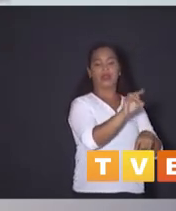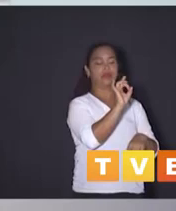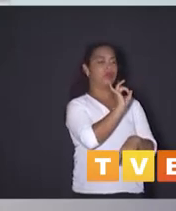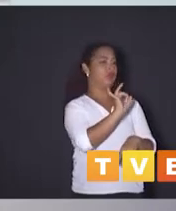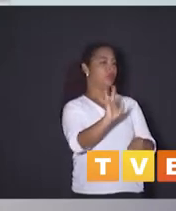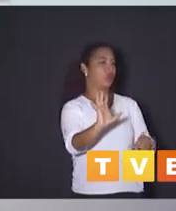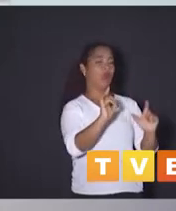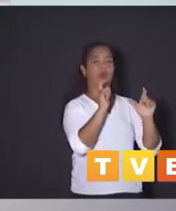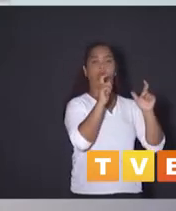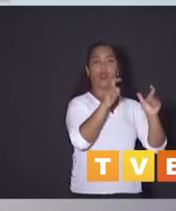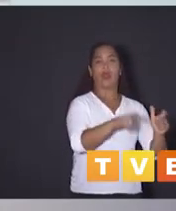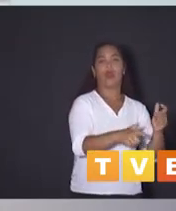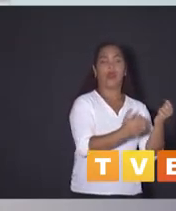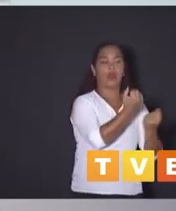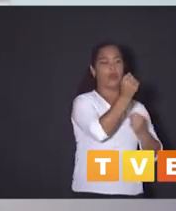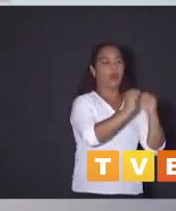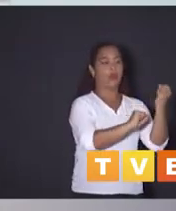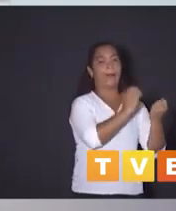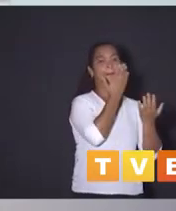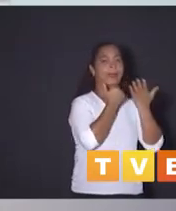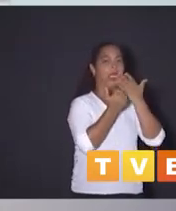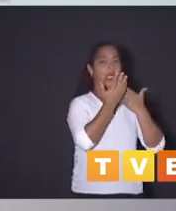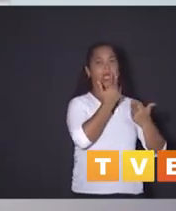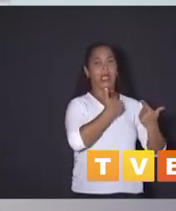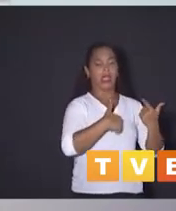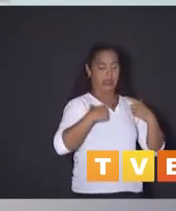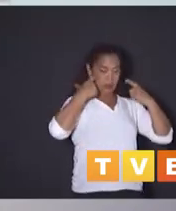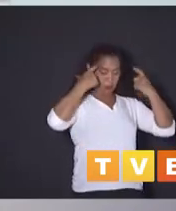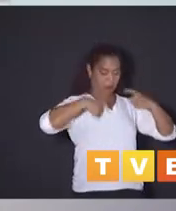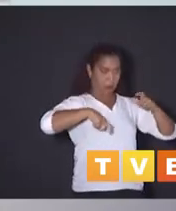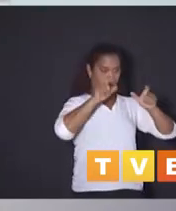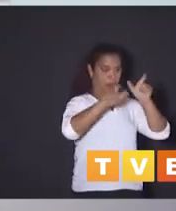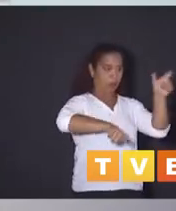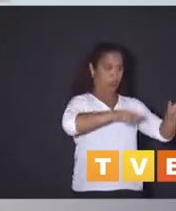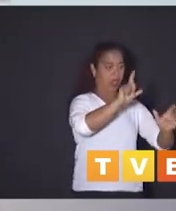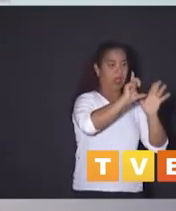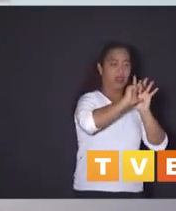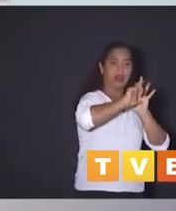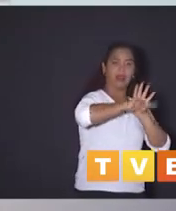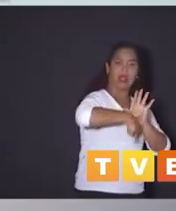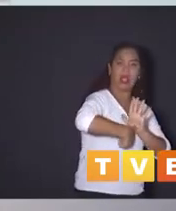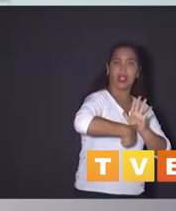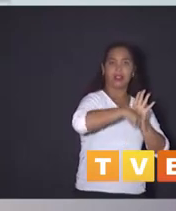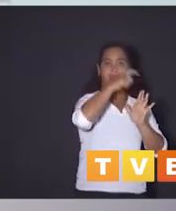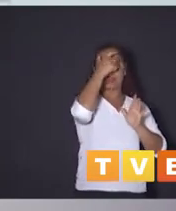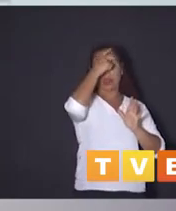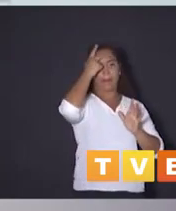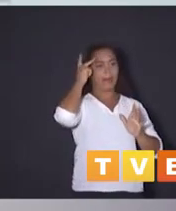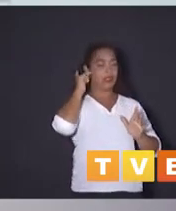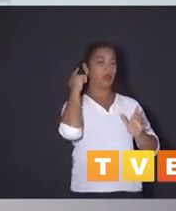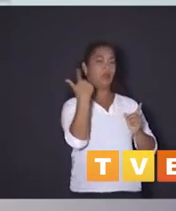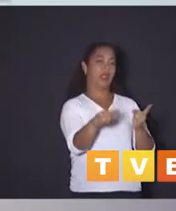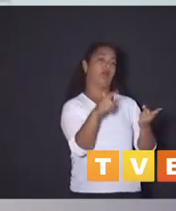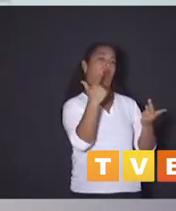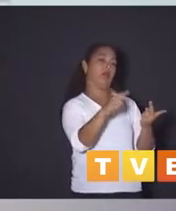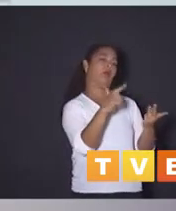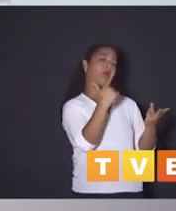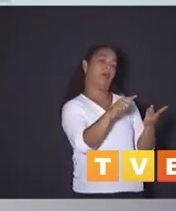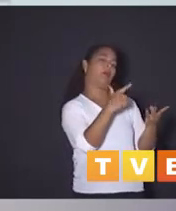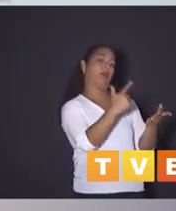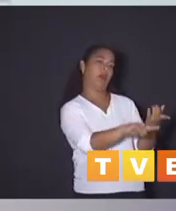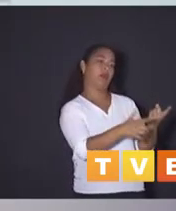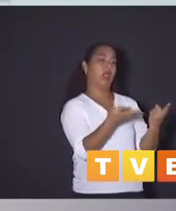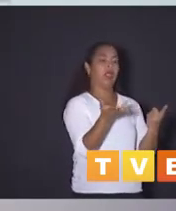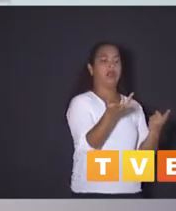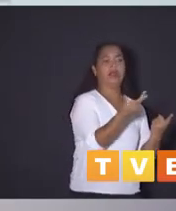aquele ambiente onde se produz alimentos que não tem ninguém que é um sinal do atraso é o sinal daquilo é onde não existe onde não existe um serviço de qualidade